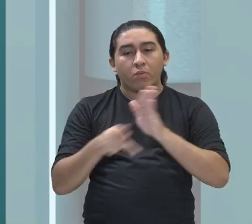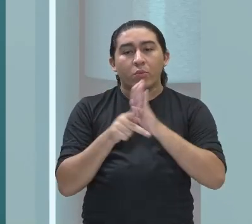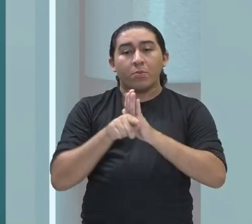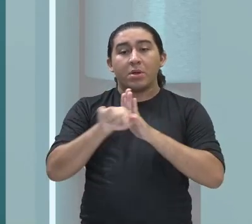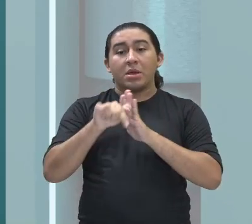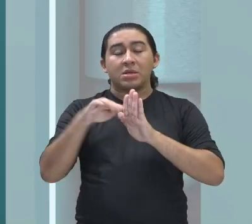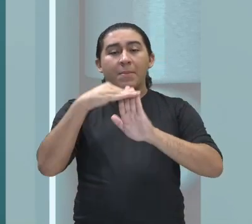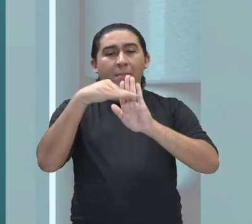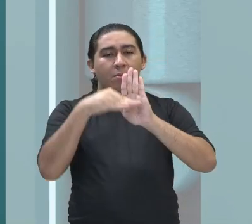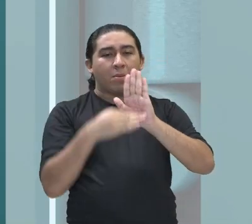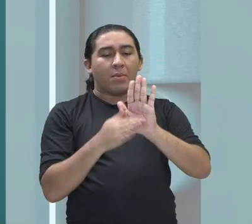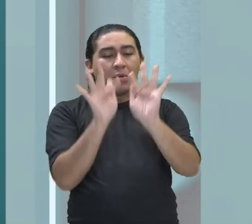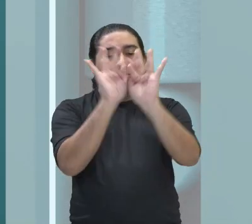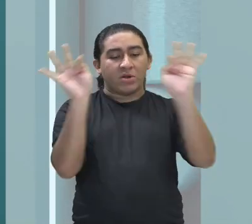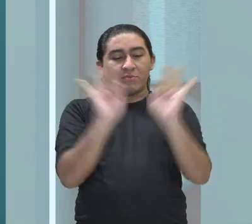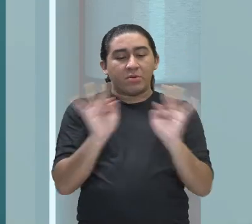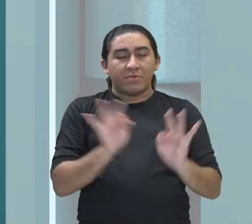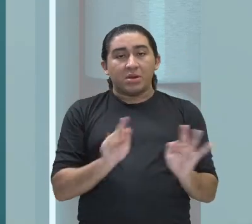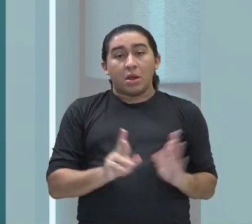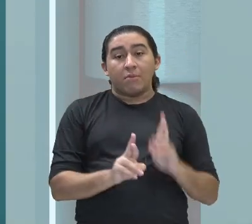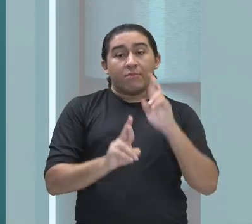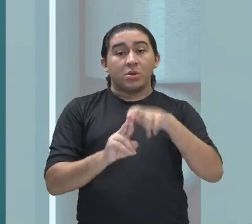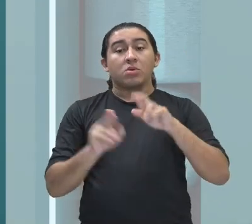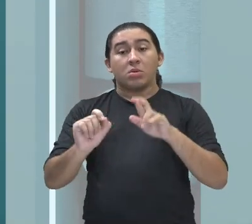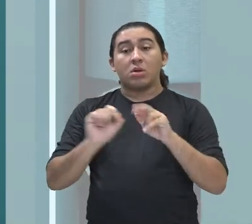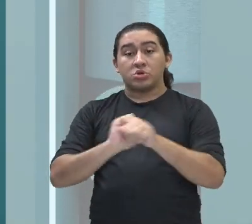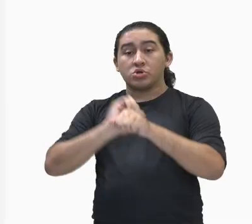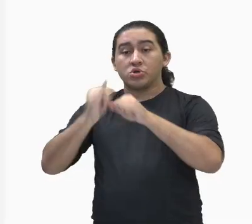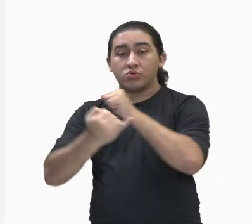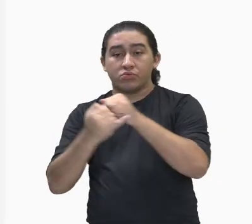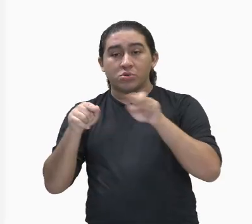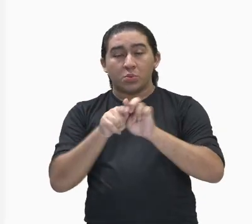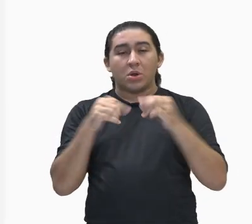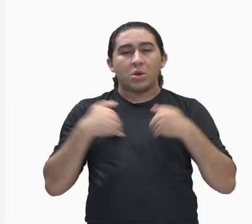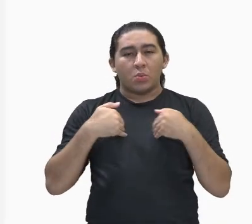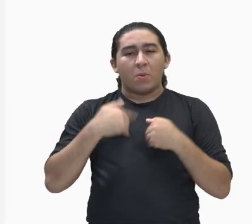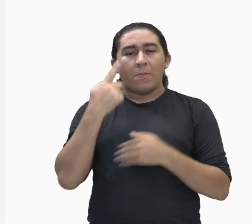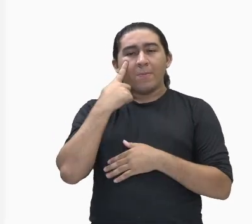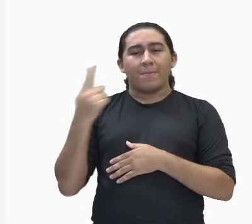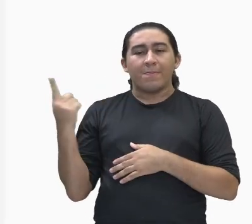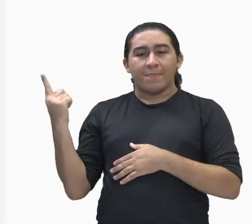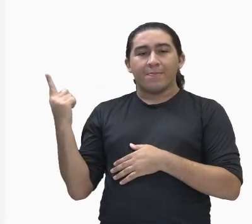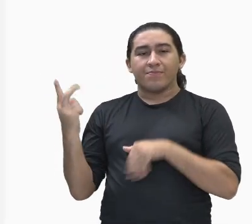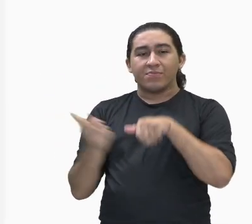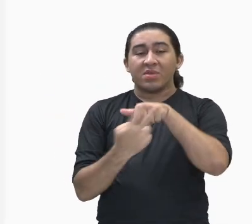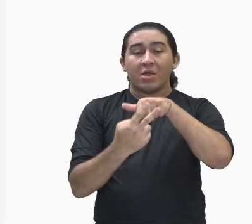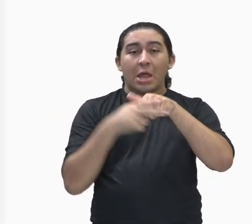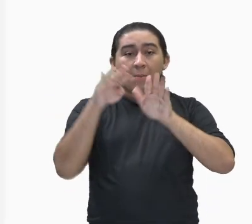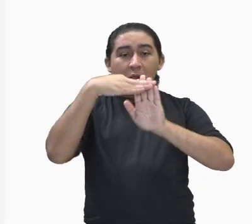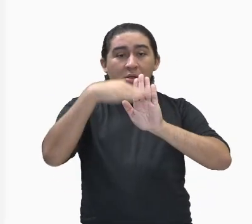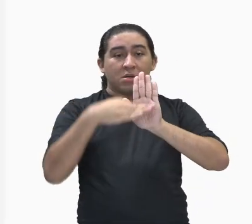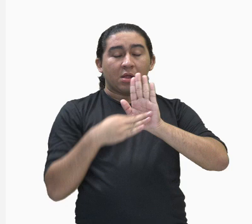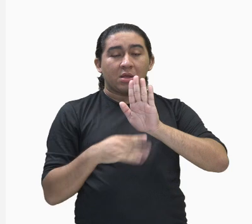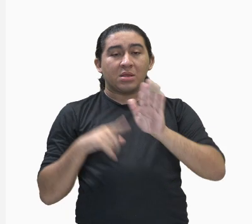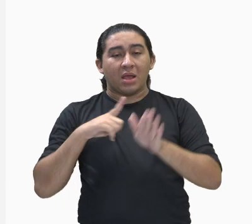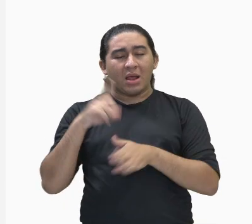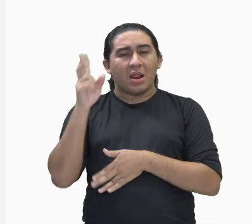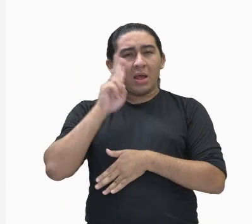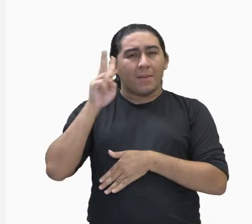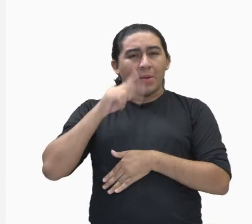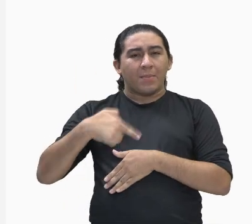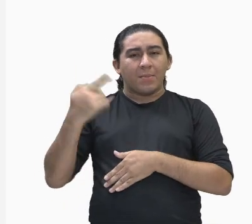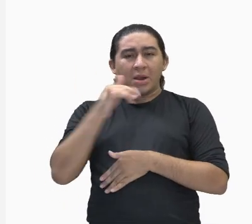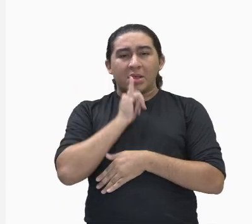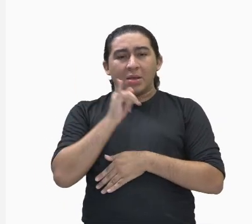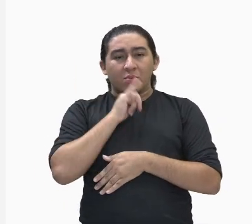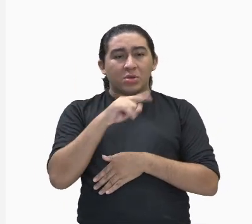nessas últimas frases aí relacionadas a adjetivo e animais. Vamos ver? Então, a nossa verb list, nós temos lá naquele primeiro exemplo, nós